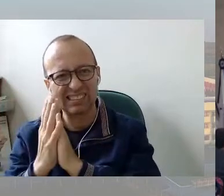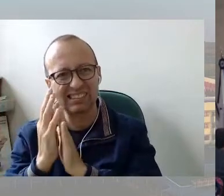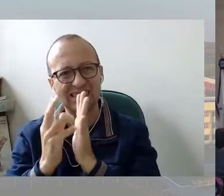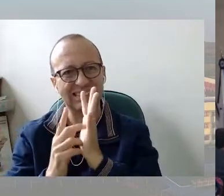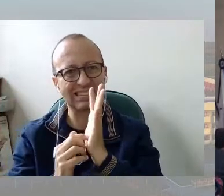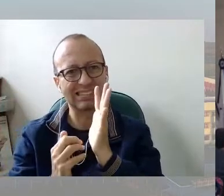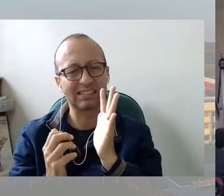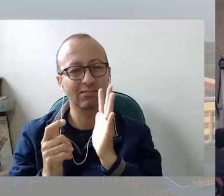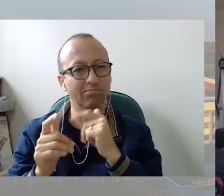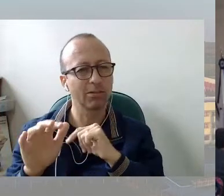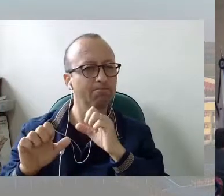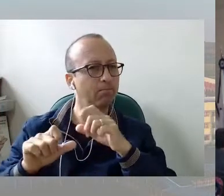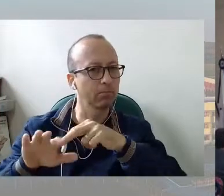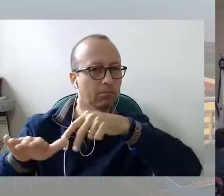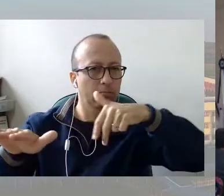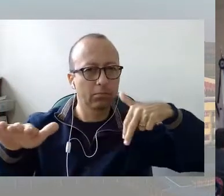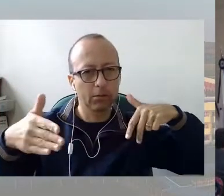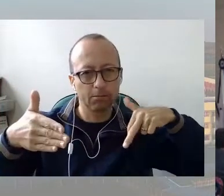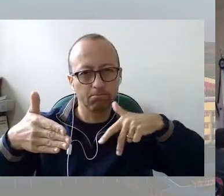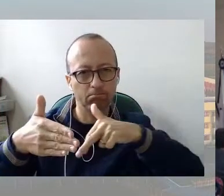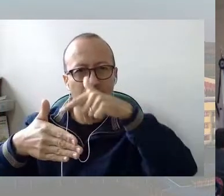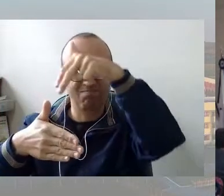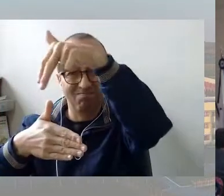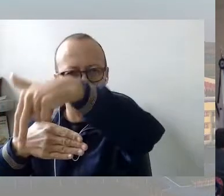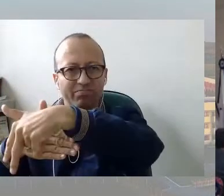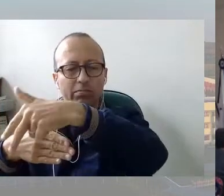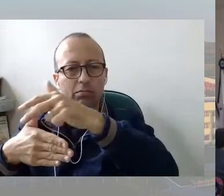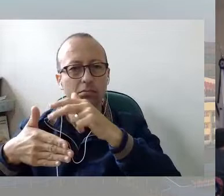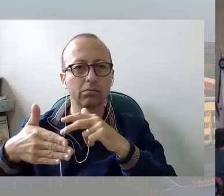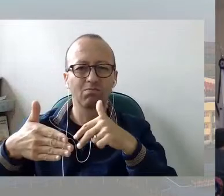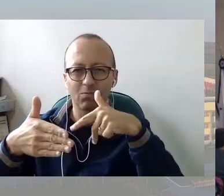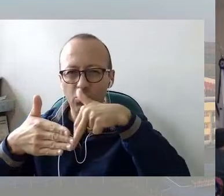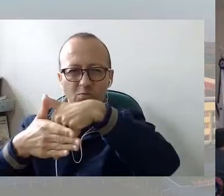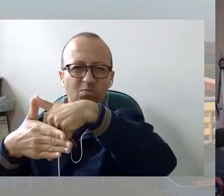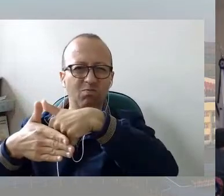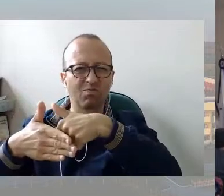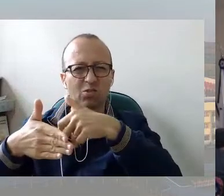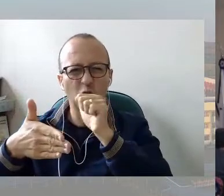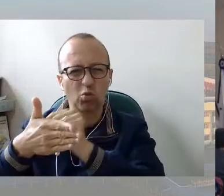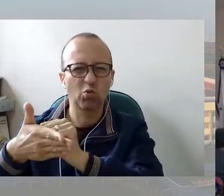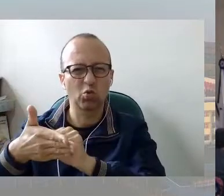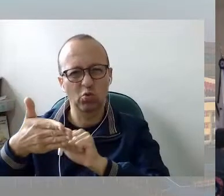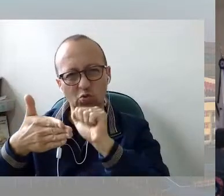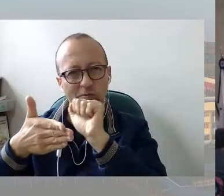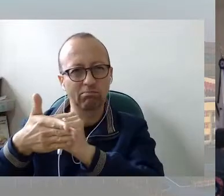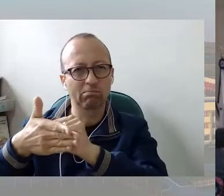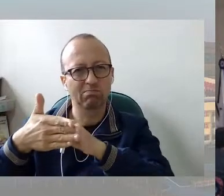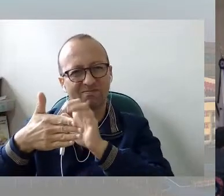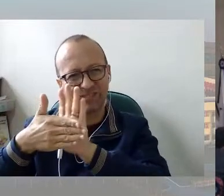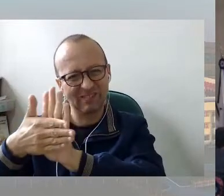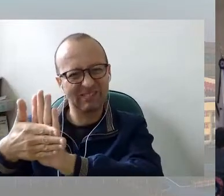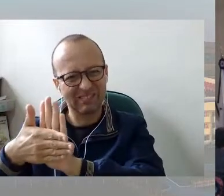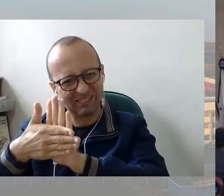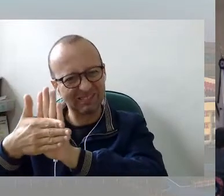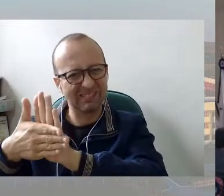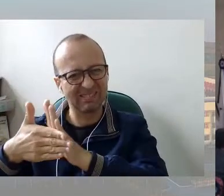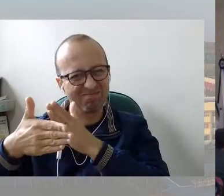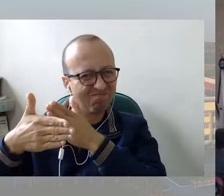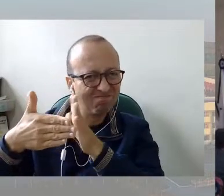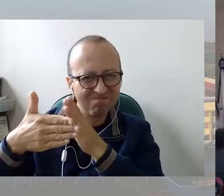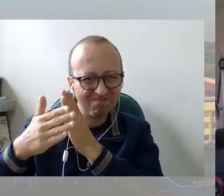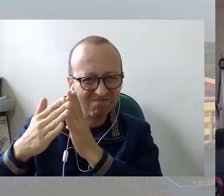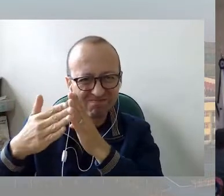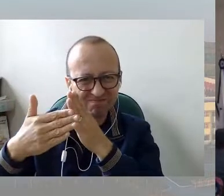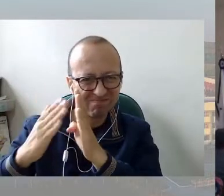e pulo, dou nas paredes do muro, duro. Não desisto de forçá-lo, hei de encontrar um furo por